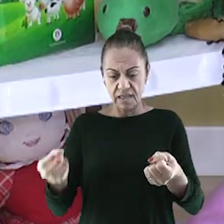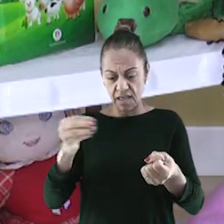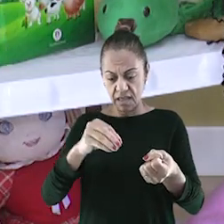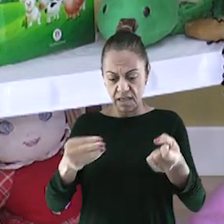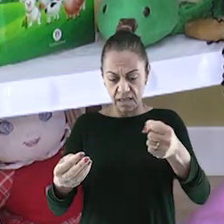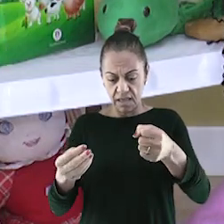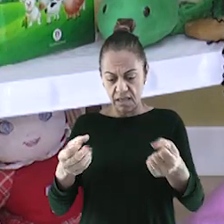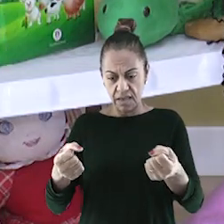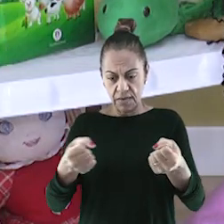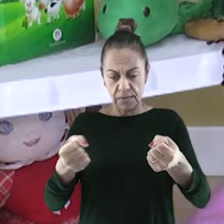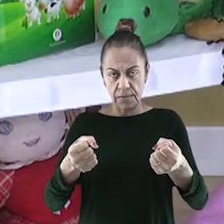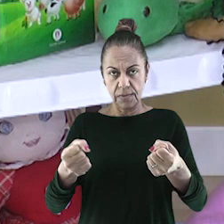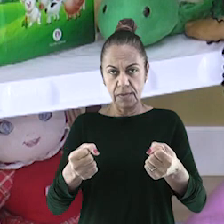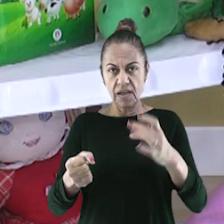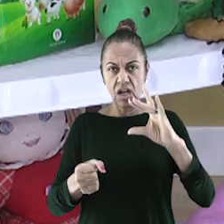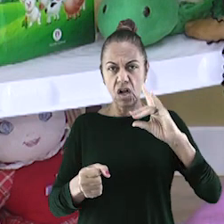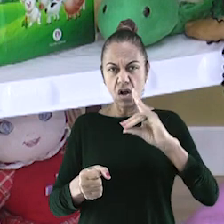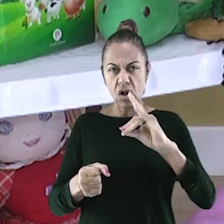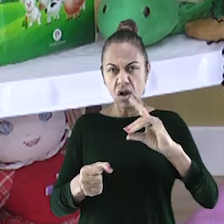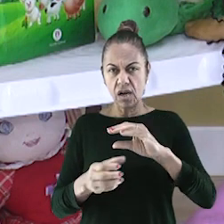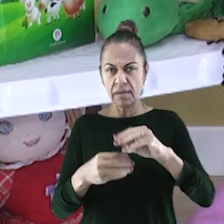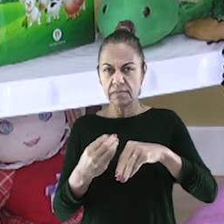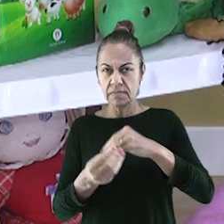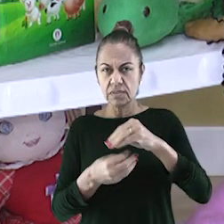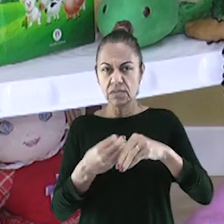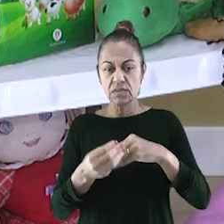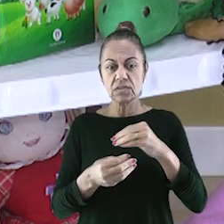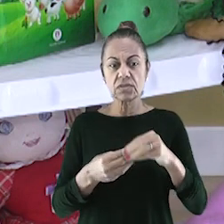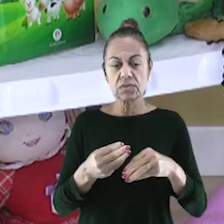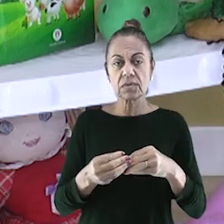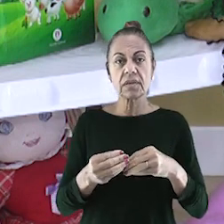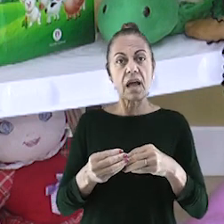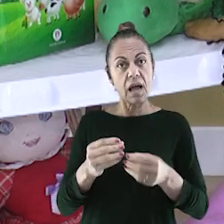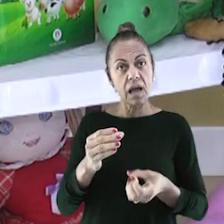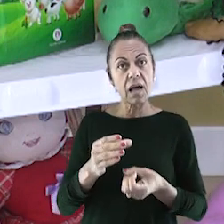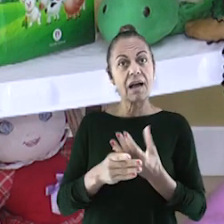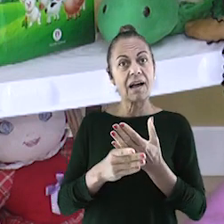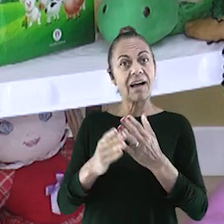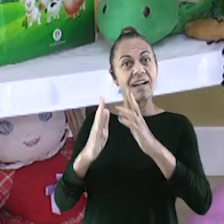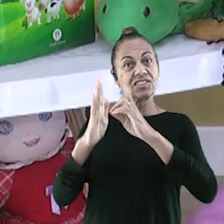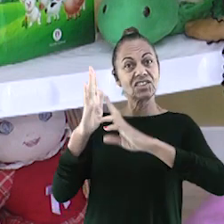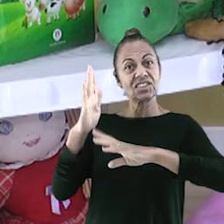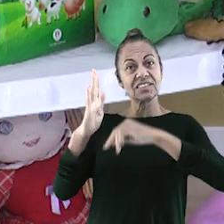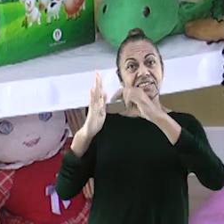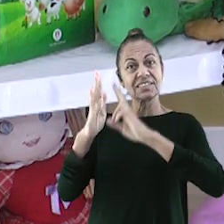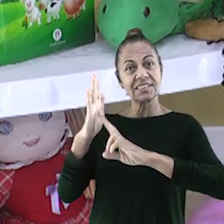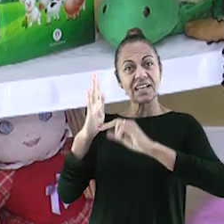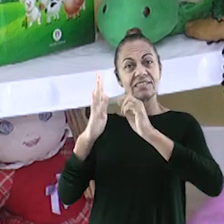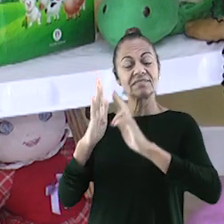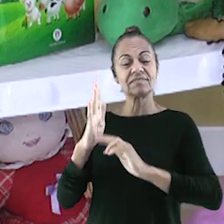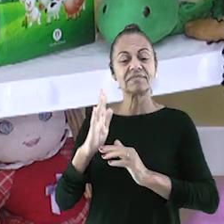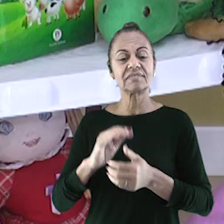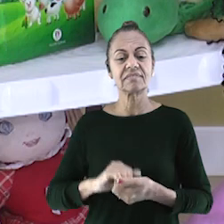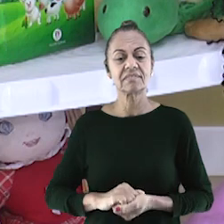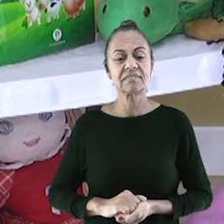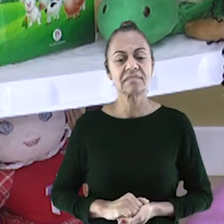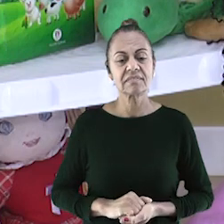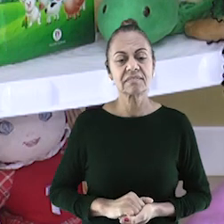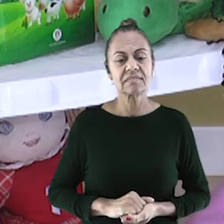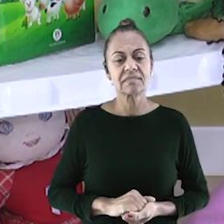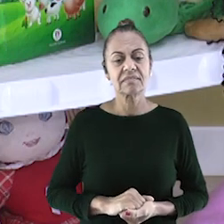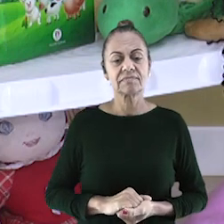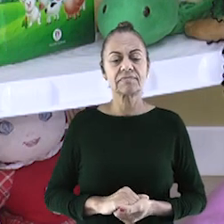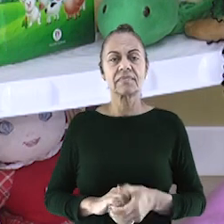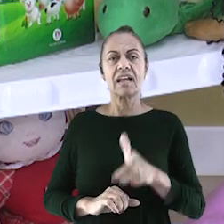tinta. É só você achar uma terra, peneirar ela e colocar um pouquinho de cola. Como eu disse, dá para fazer muitas coisas com a